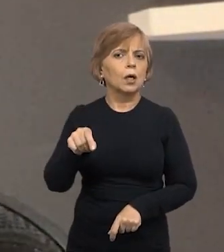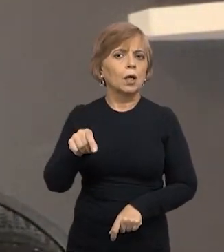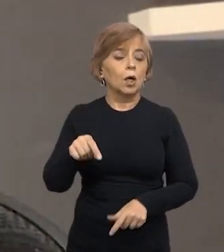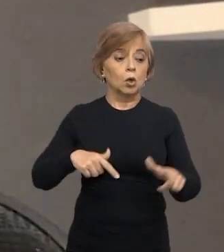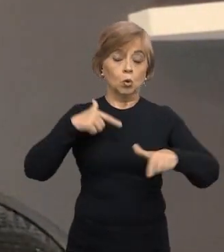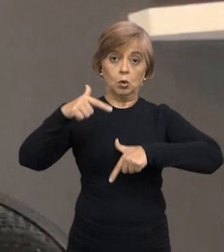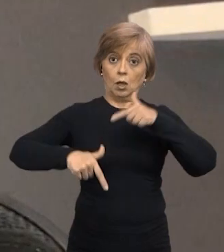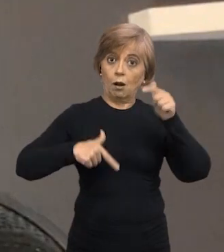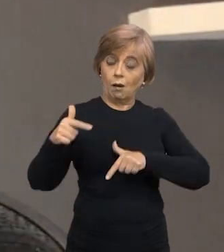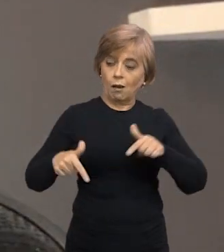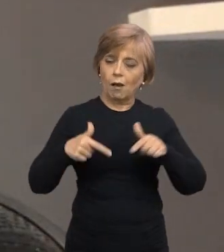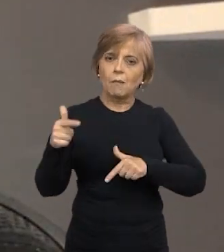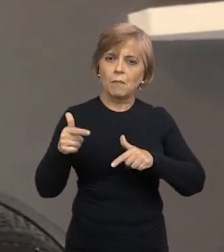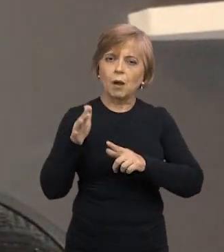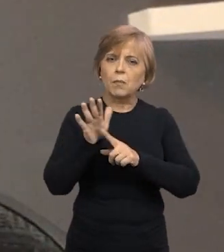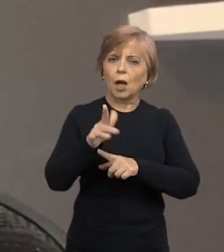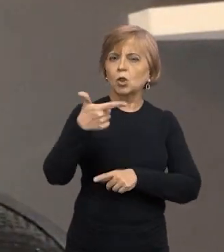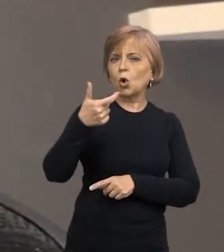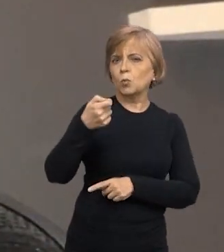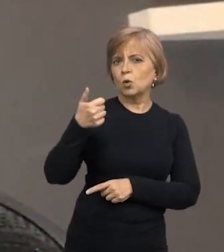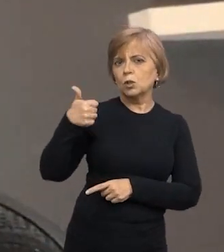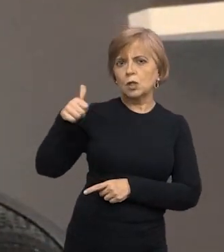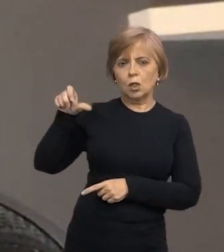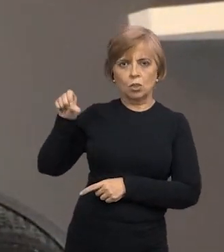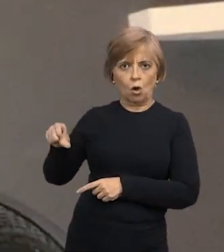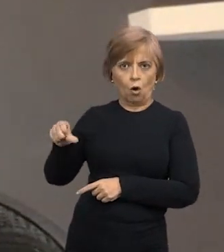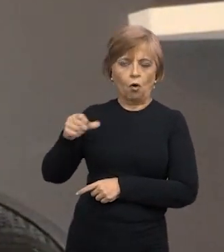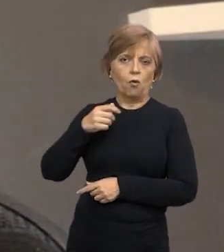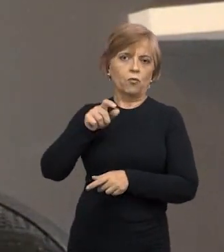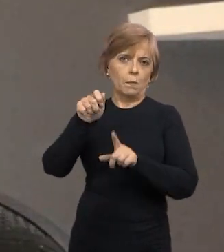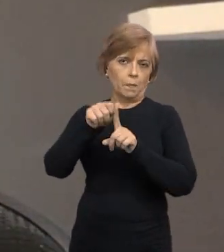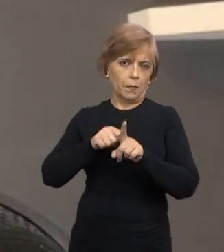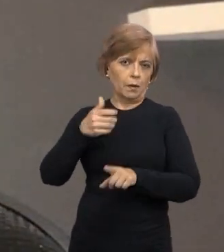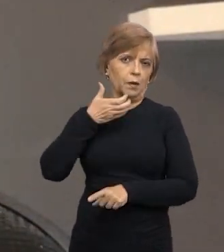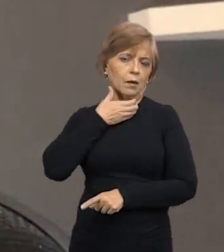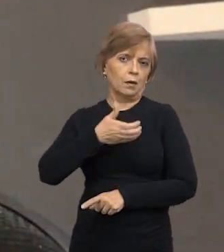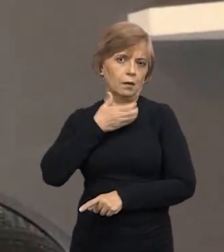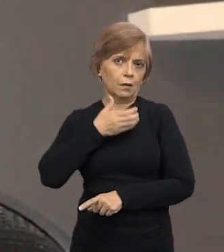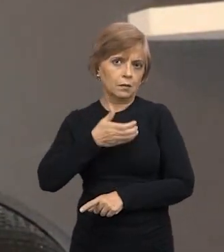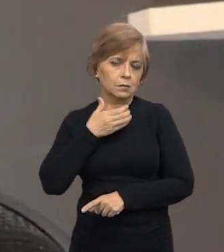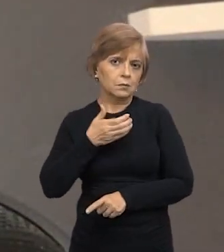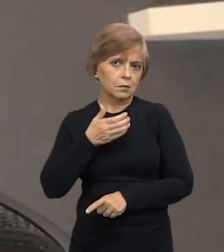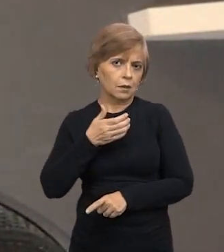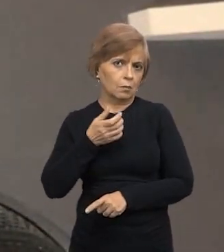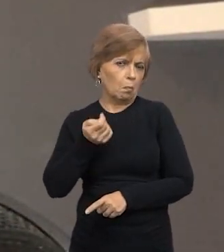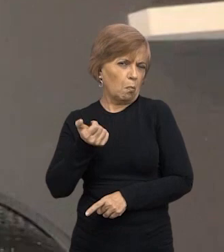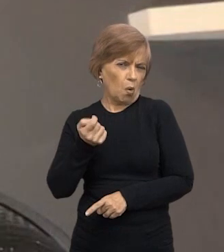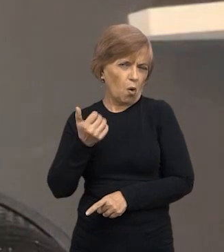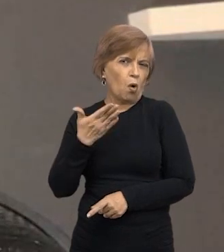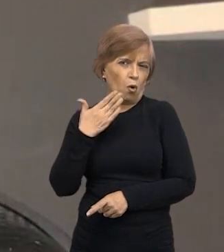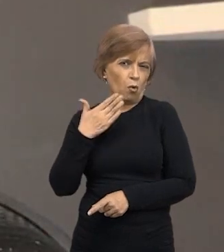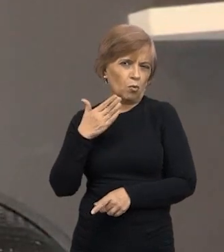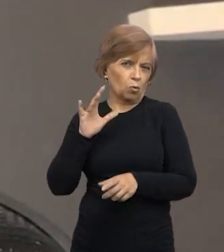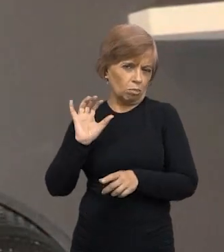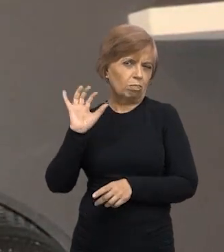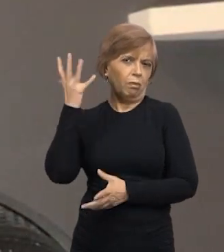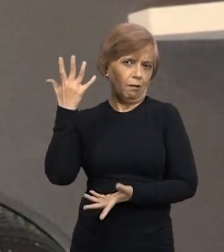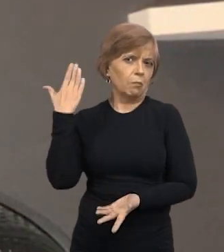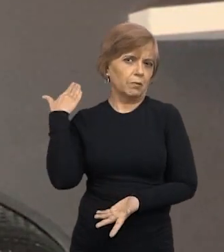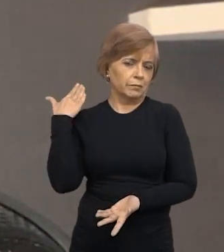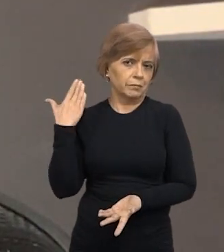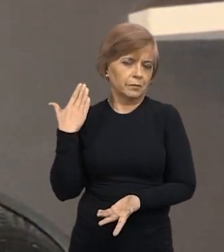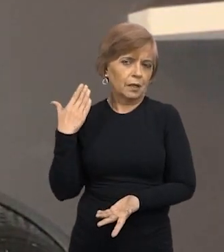apresentava em 2019, no mês de dezembro, ou seja, há pouco tempo, ainda